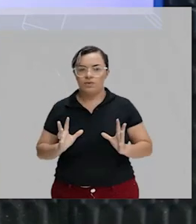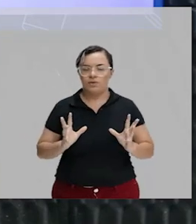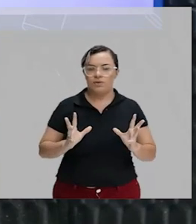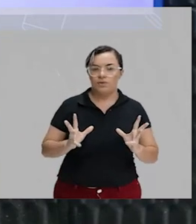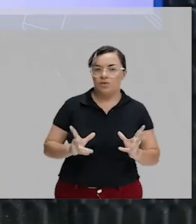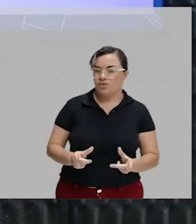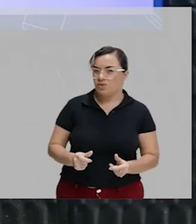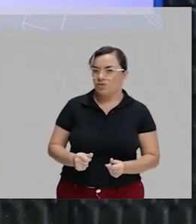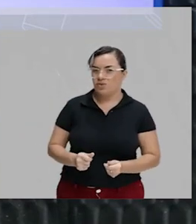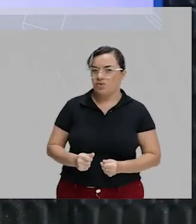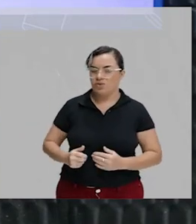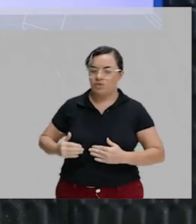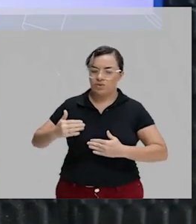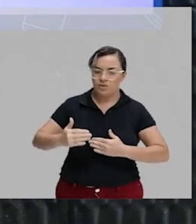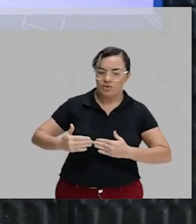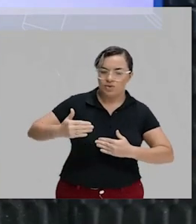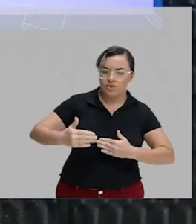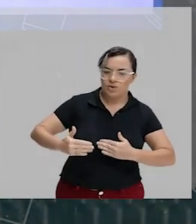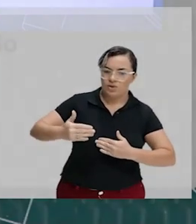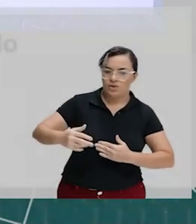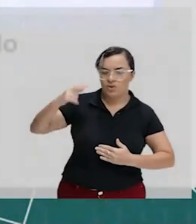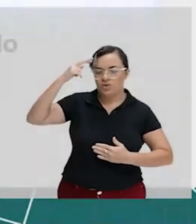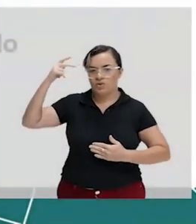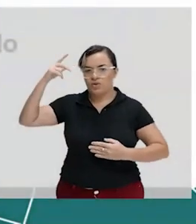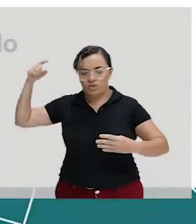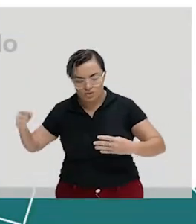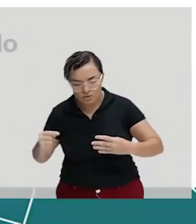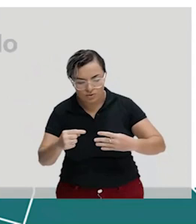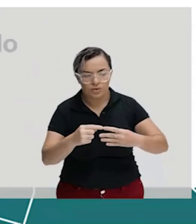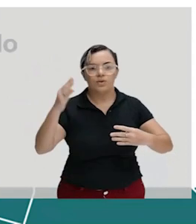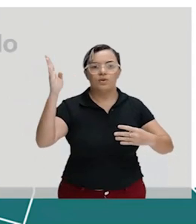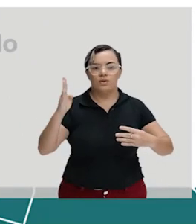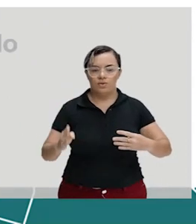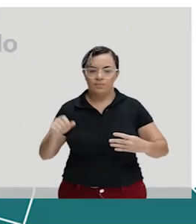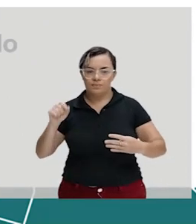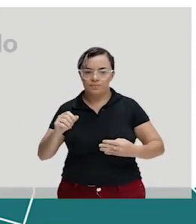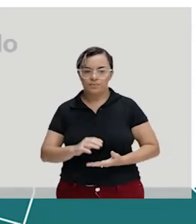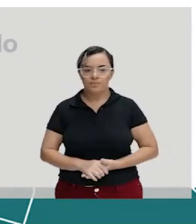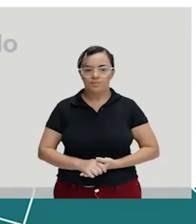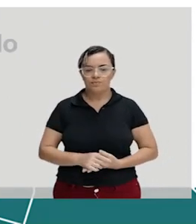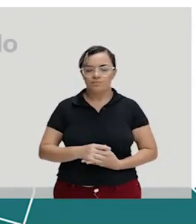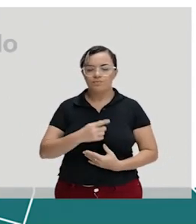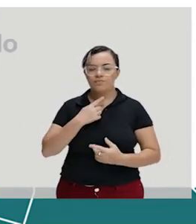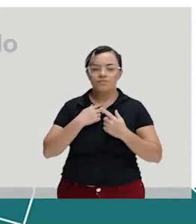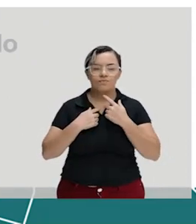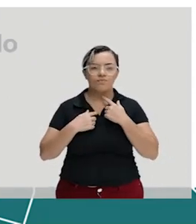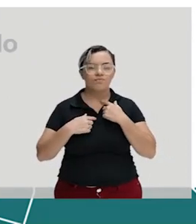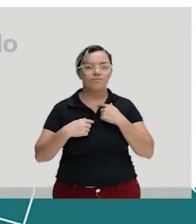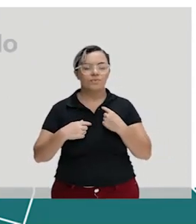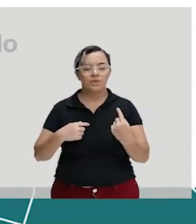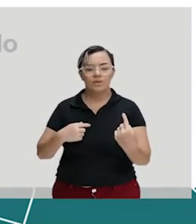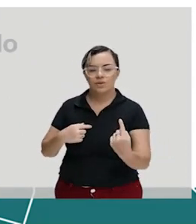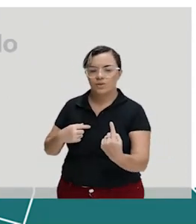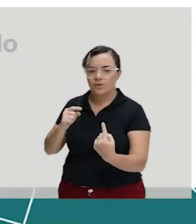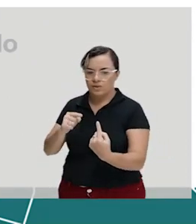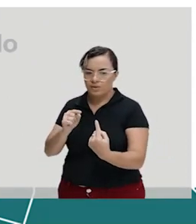trajetória do simbolismo no Brasil certo ânsia pelo absoluto faz o simbolismo tentar